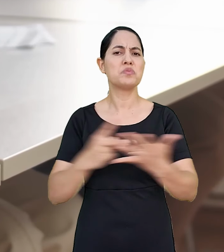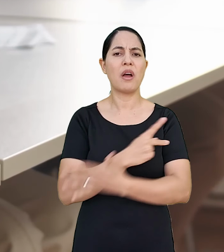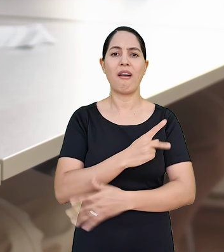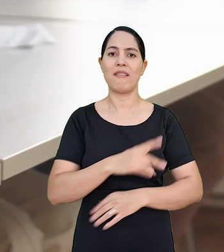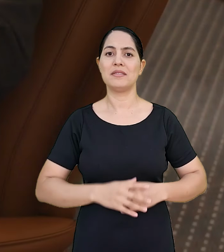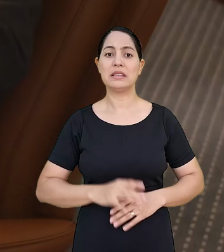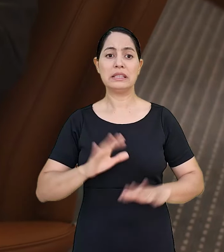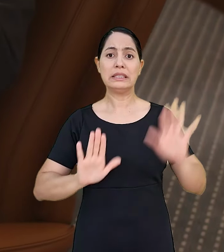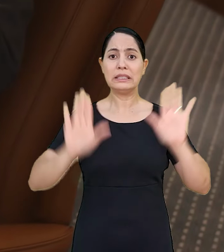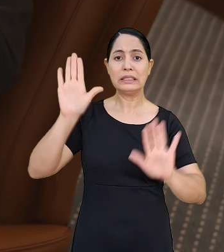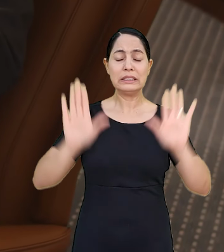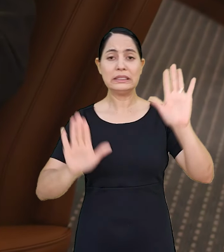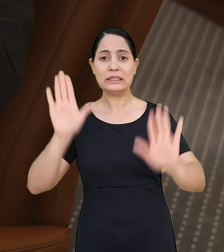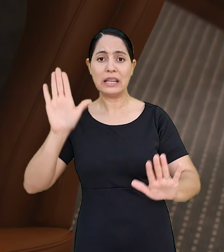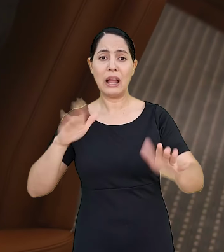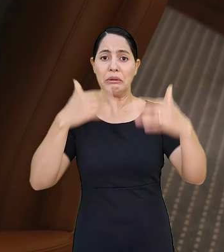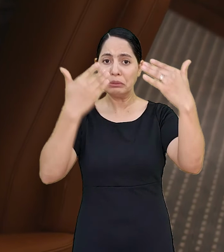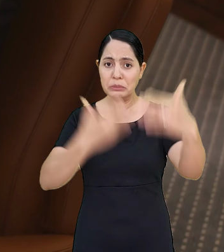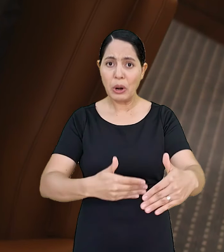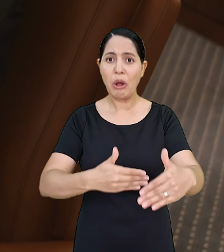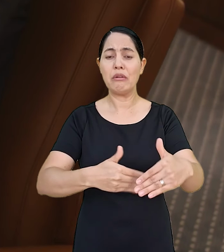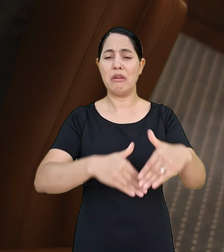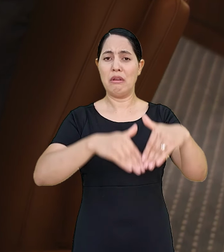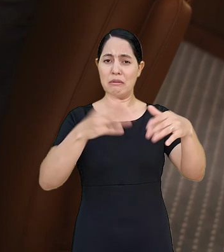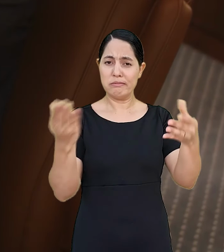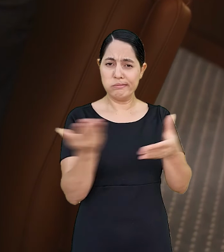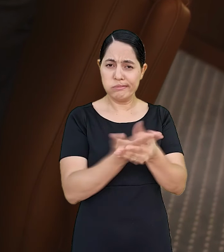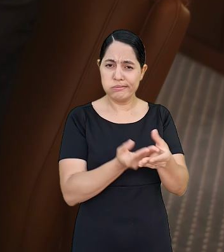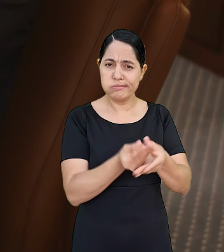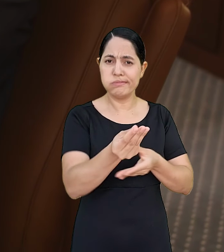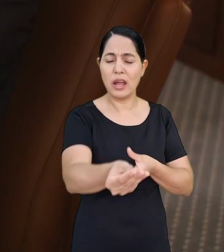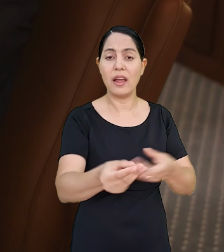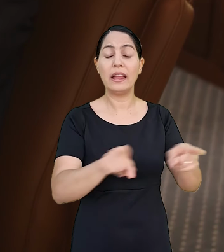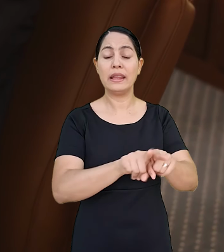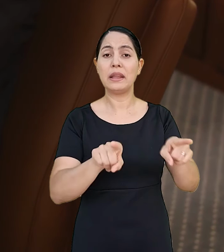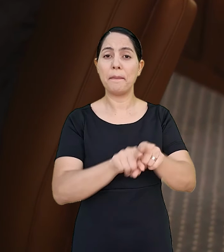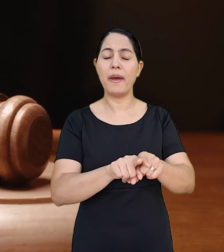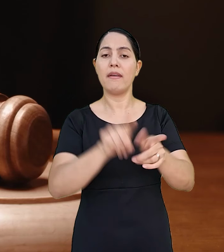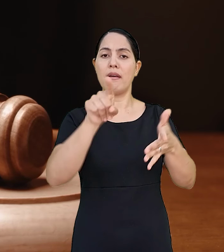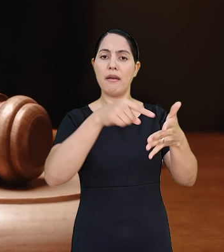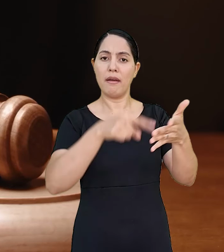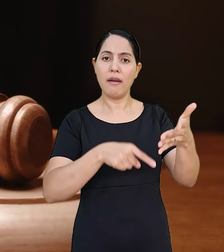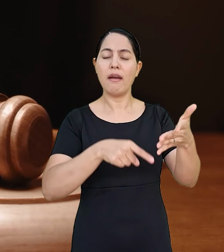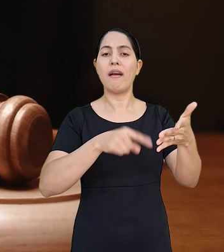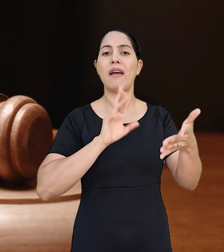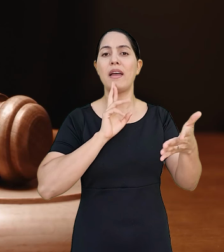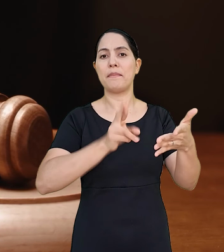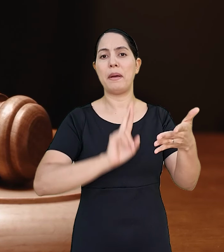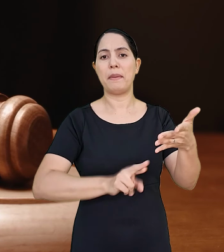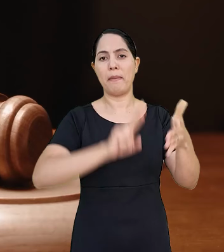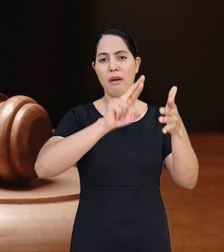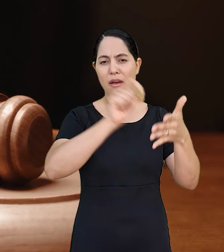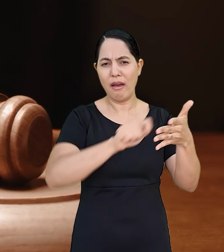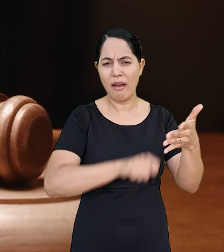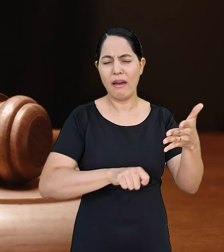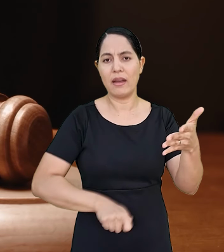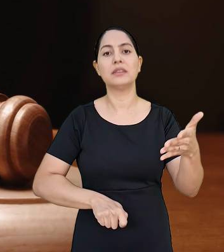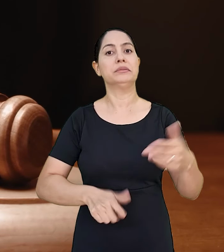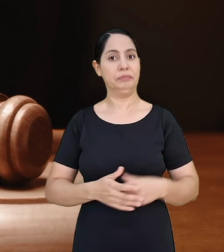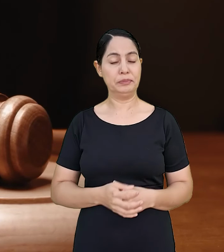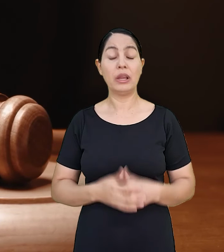peça processual e responder a questões dissertativas. A aprovação no exame de ordem é requisito para a inscrição nos quadros da